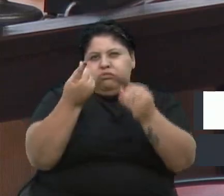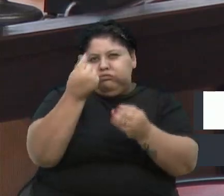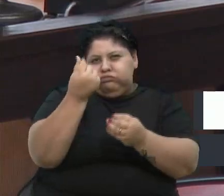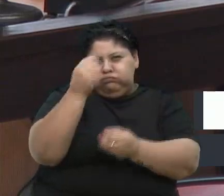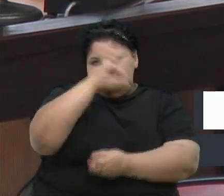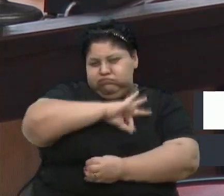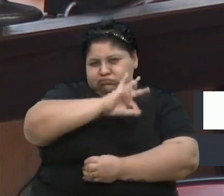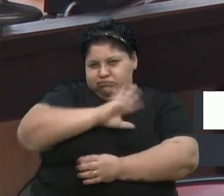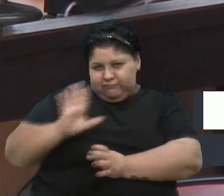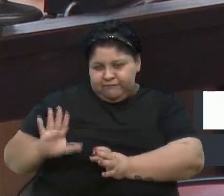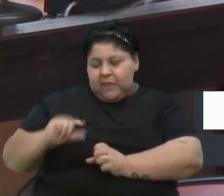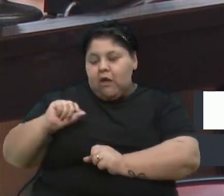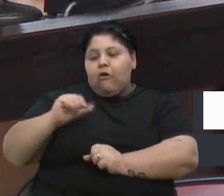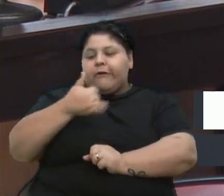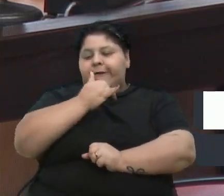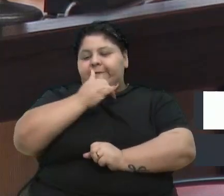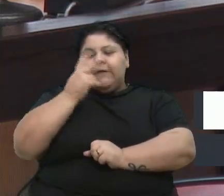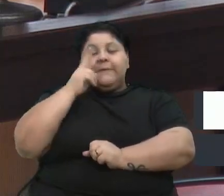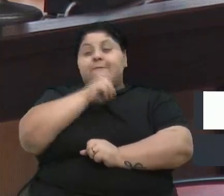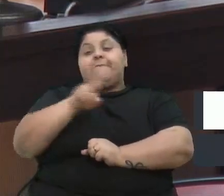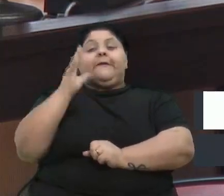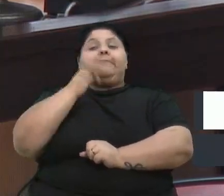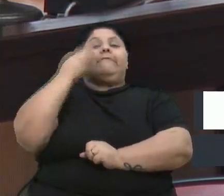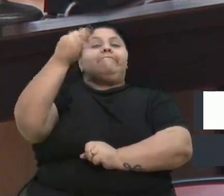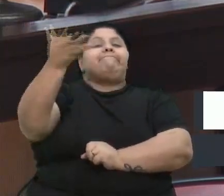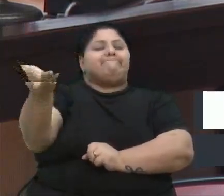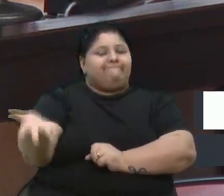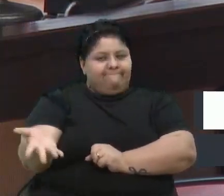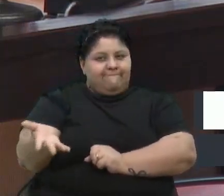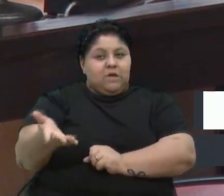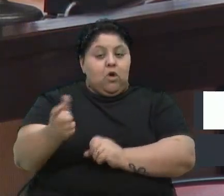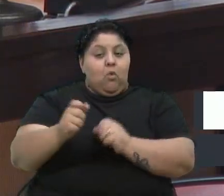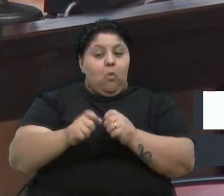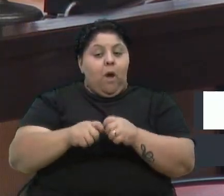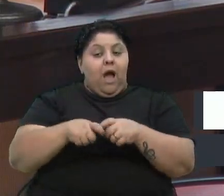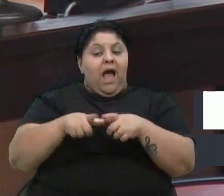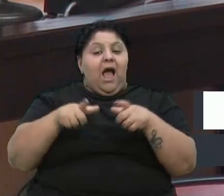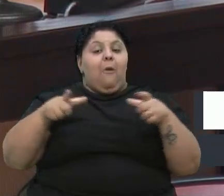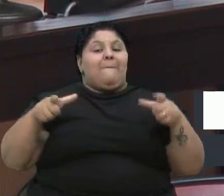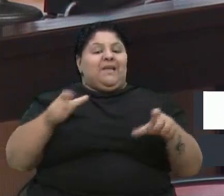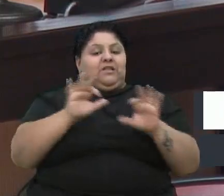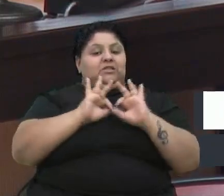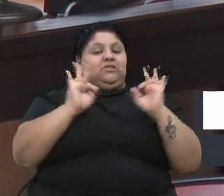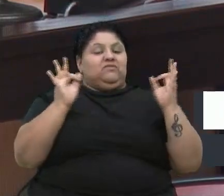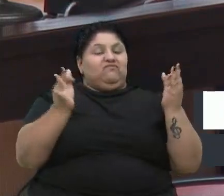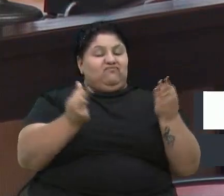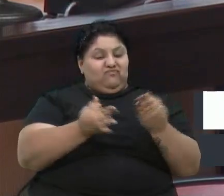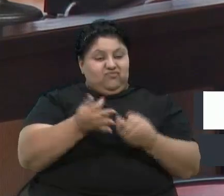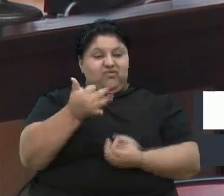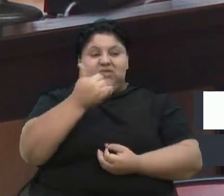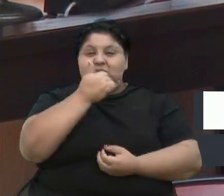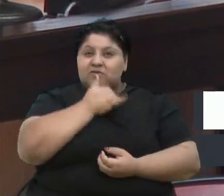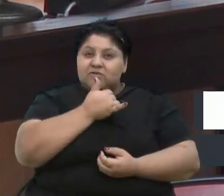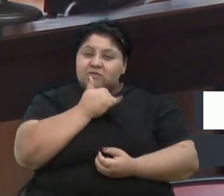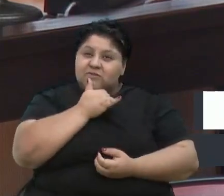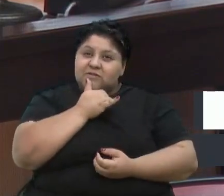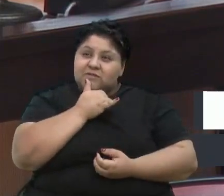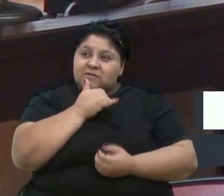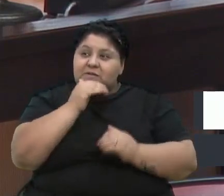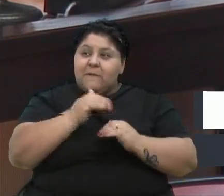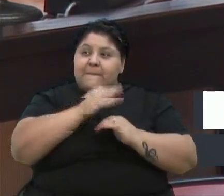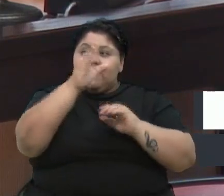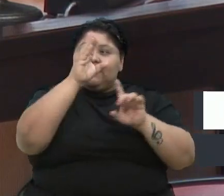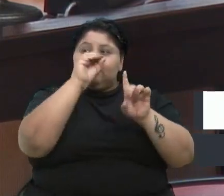infelizmente, vendo no futuro? O aumento de famílias que, infelizmente, estarão ficando mais